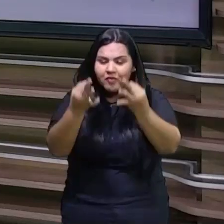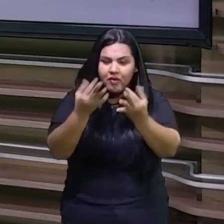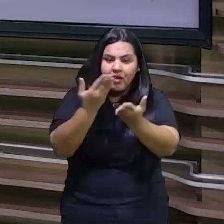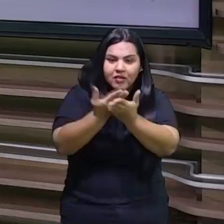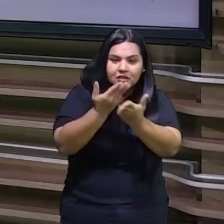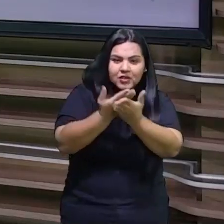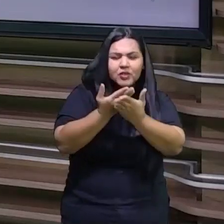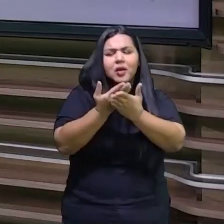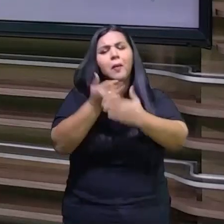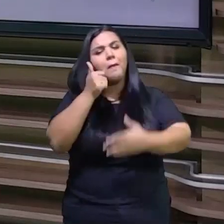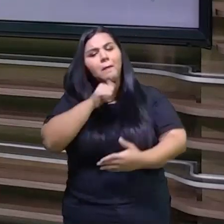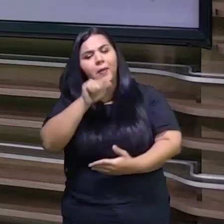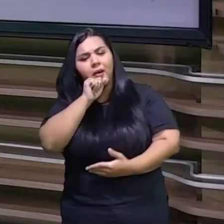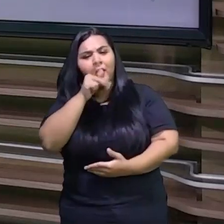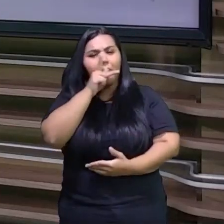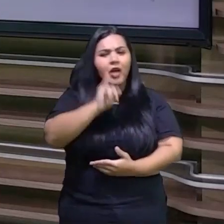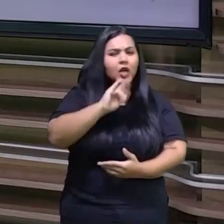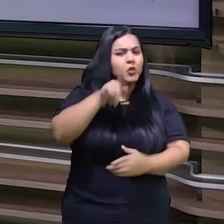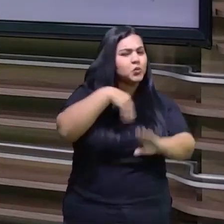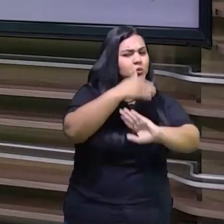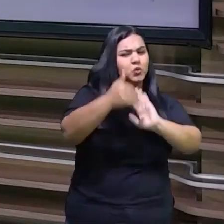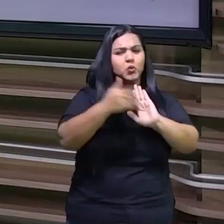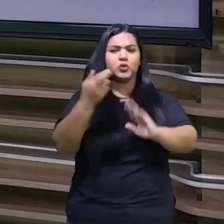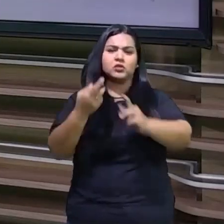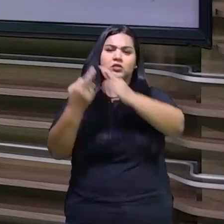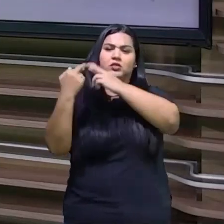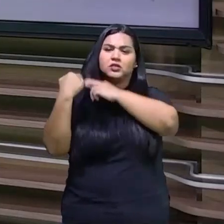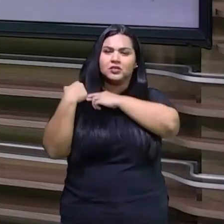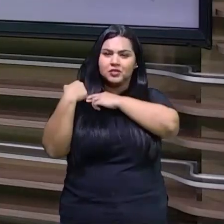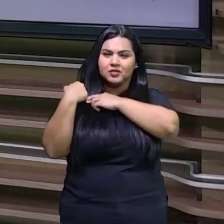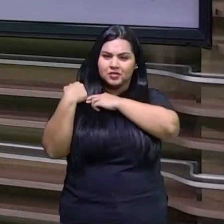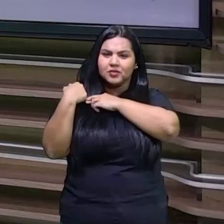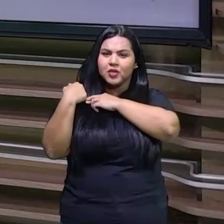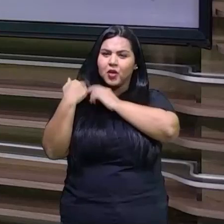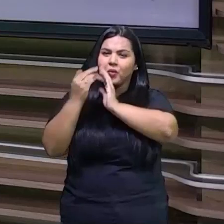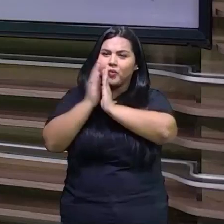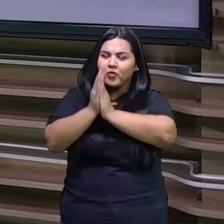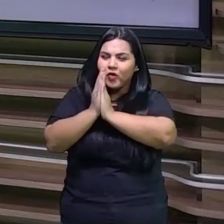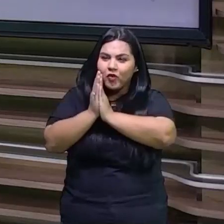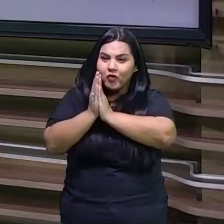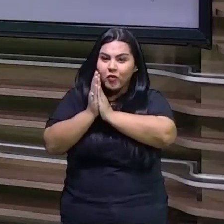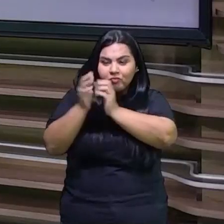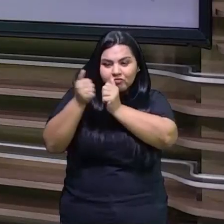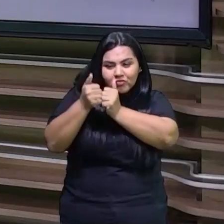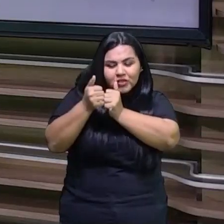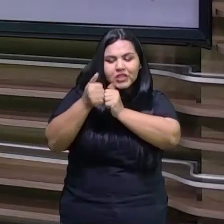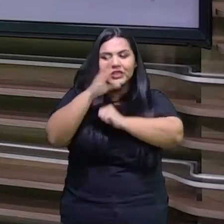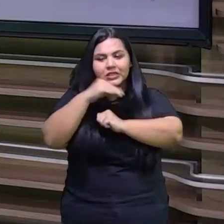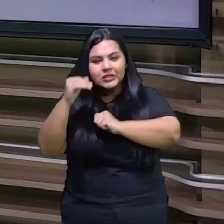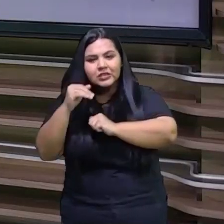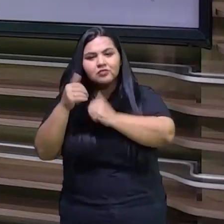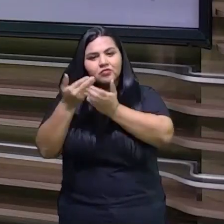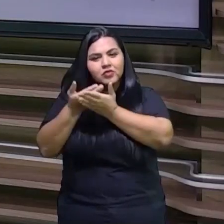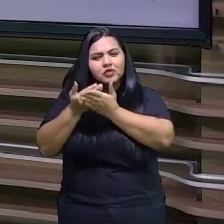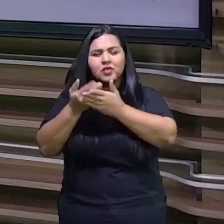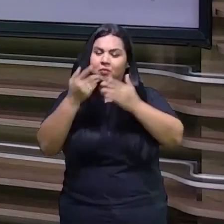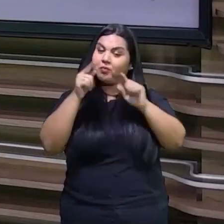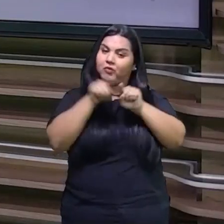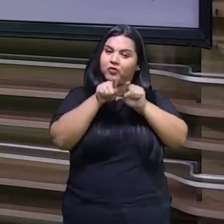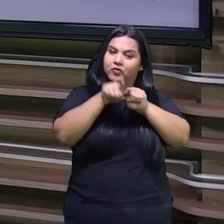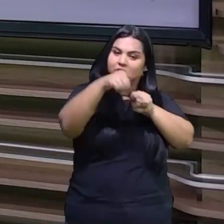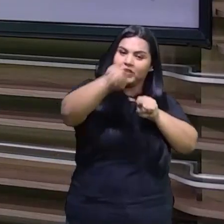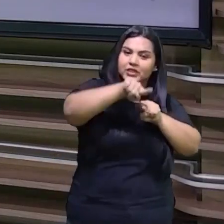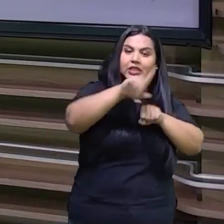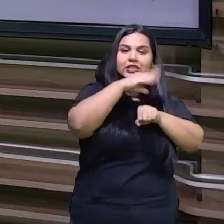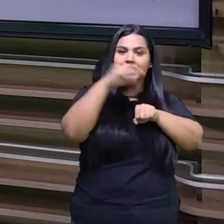mães, todos os responsáveis, por favor, vamos manter as crianças aí, com o estudo em dia. E vocês, crianças, vamos manter o foco. Vocês